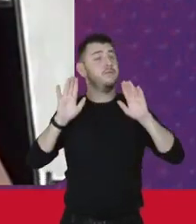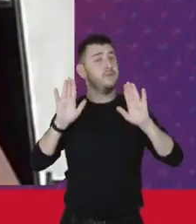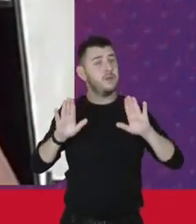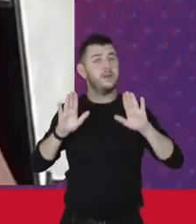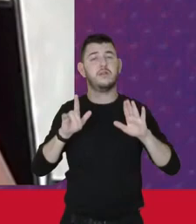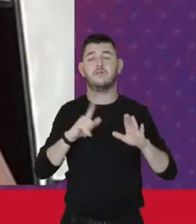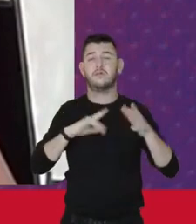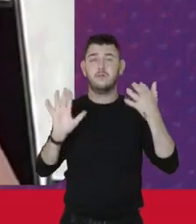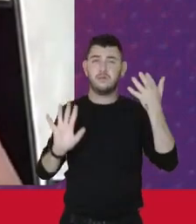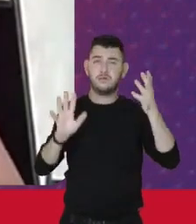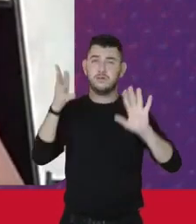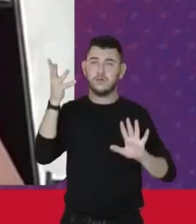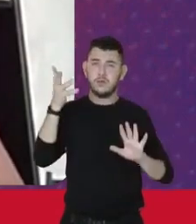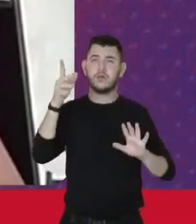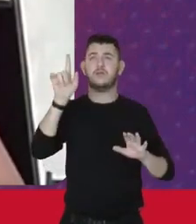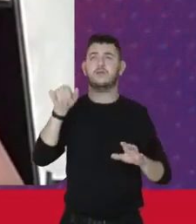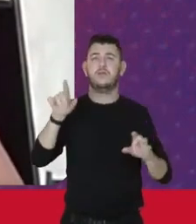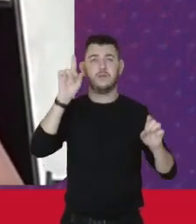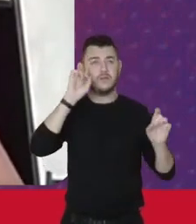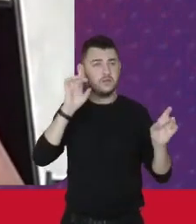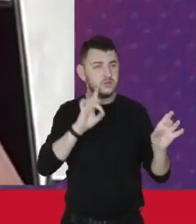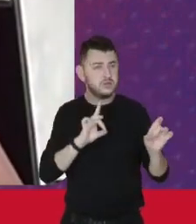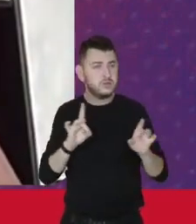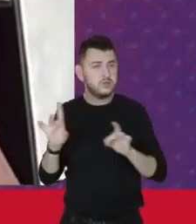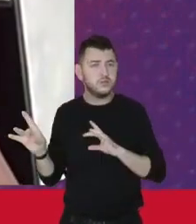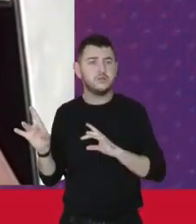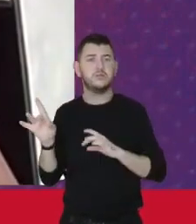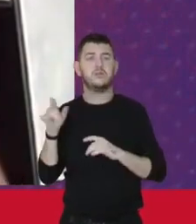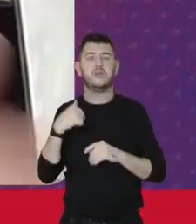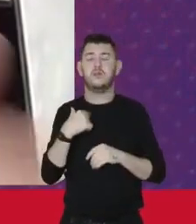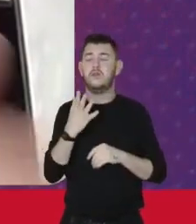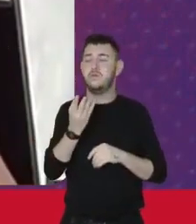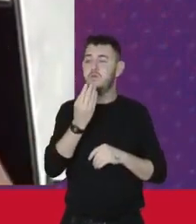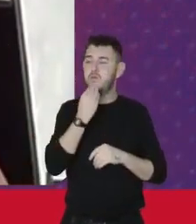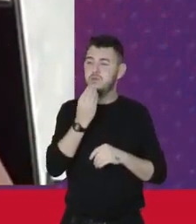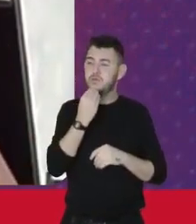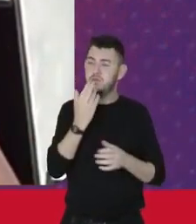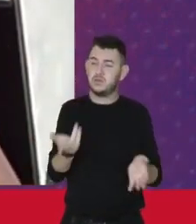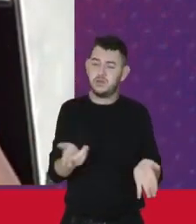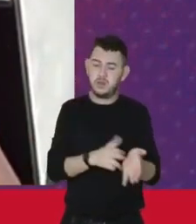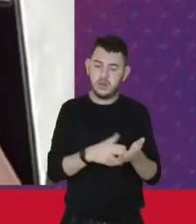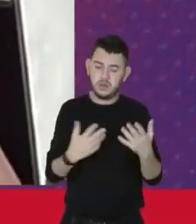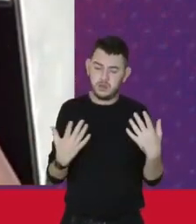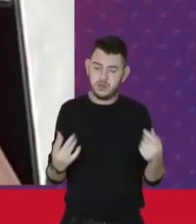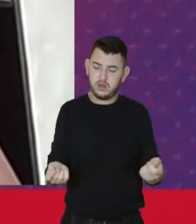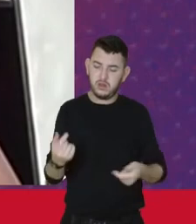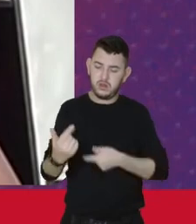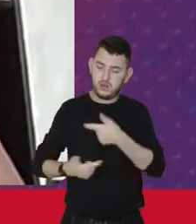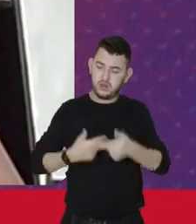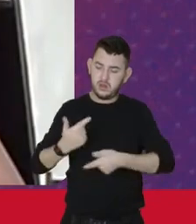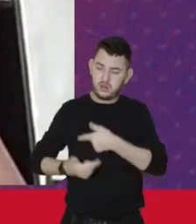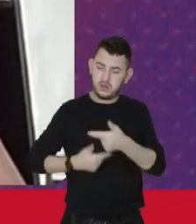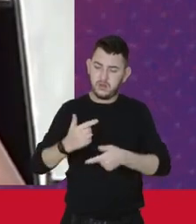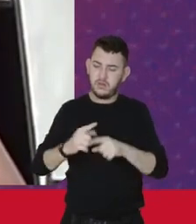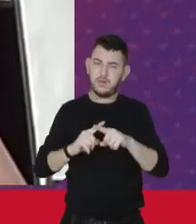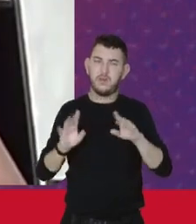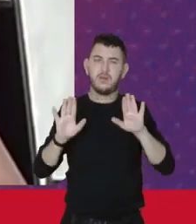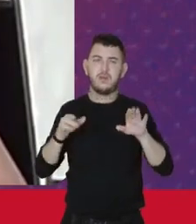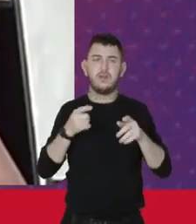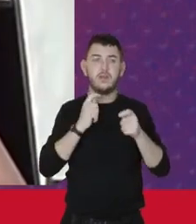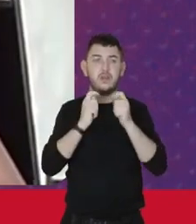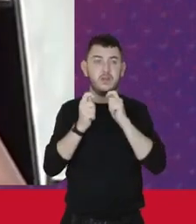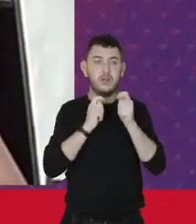às circunstâncias do dia a dia, eu até que poderia ter aceitado nesse emprego, mas nessa entrevista que